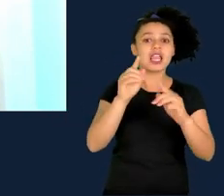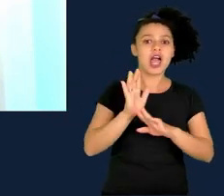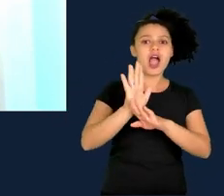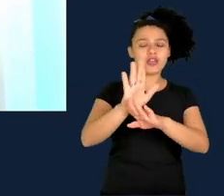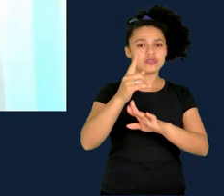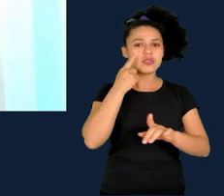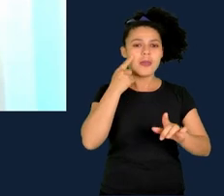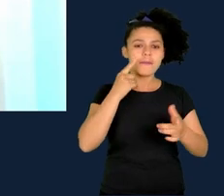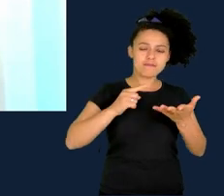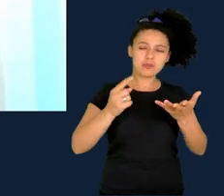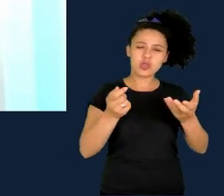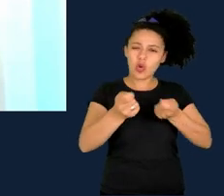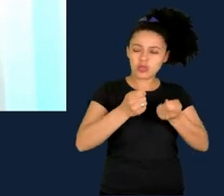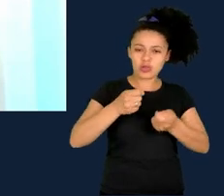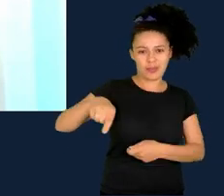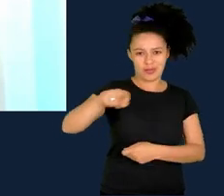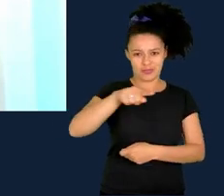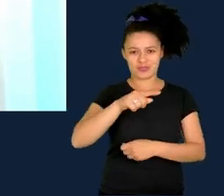Começamos com você, Laura. Tá.